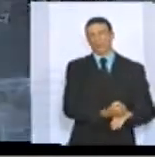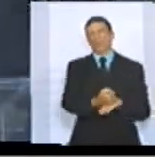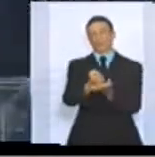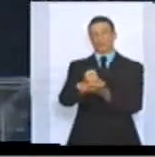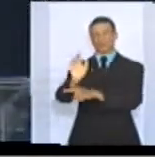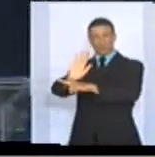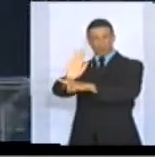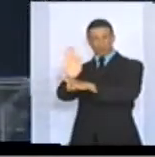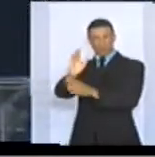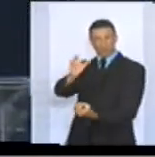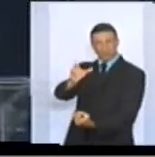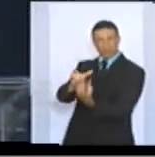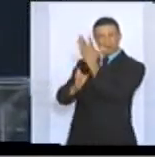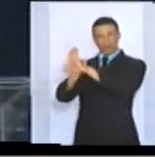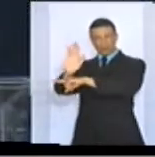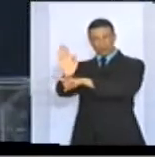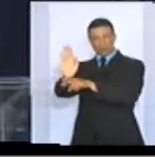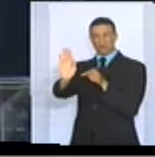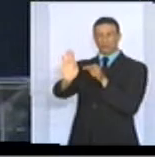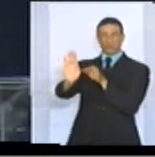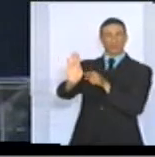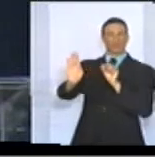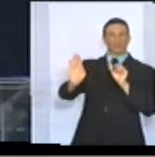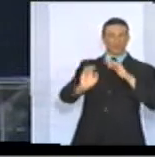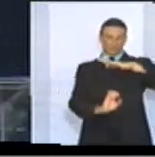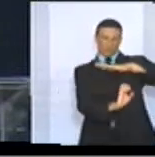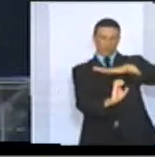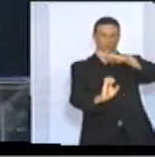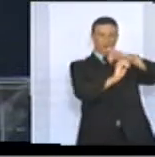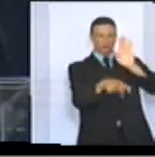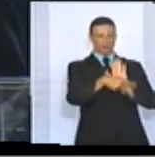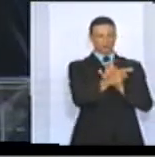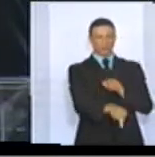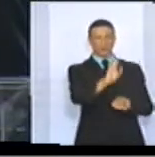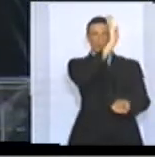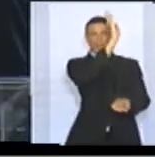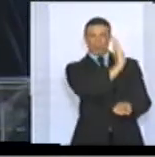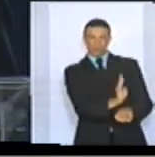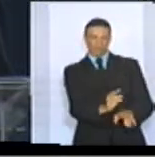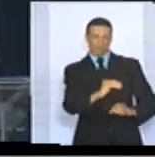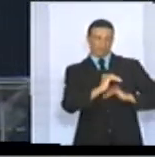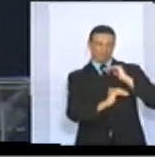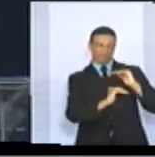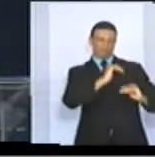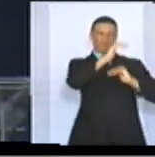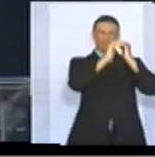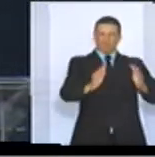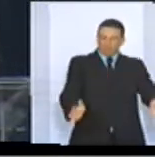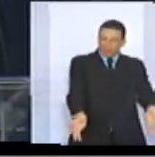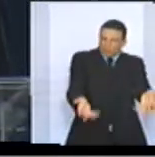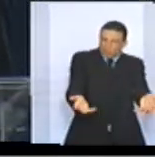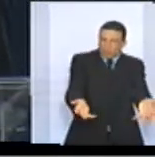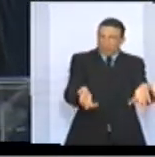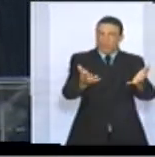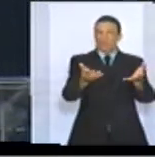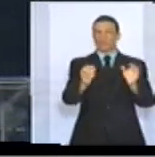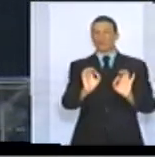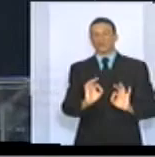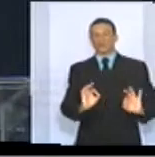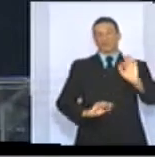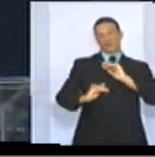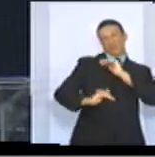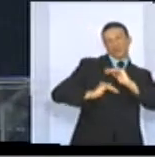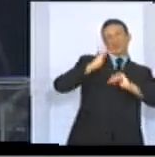Cinema, o sentido de estimular as empresas brasileiras neste mercado, estimular a produção de conteúdos brasileiros e a